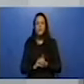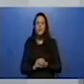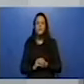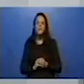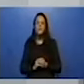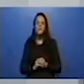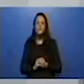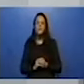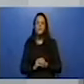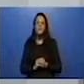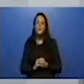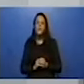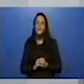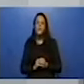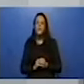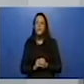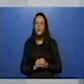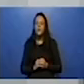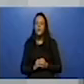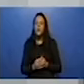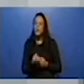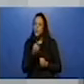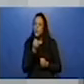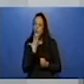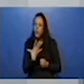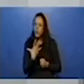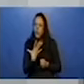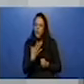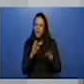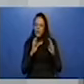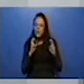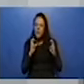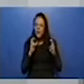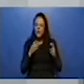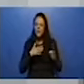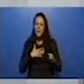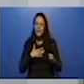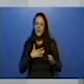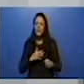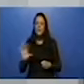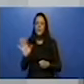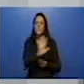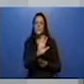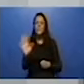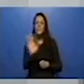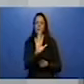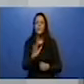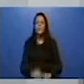I hope you have enjoyed. Tudo de bom, espero que tenham gostado. Goodbye.